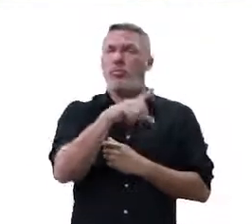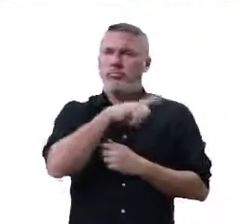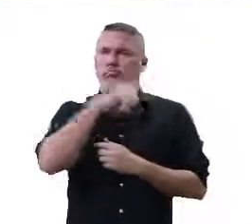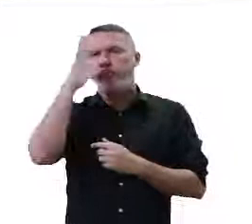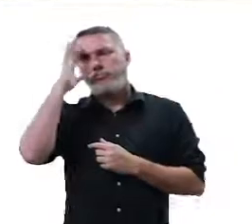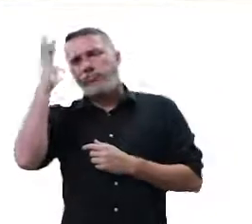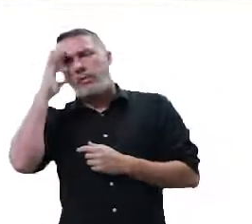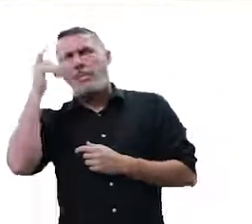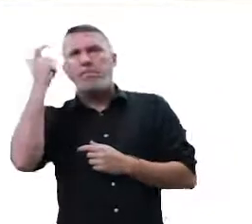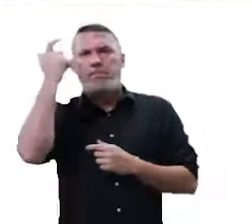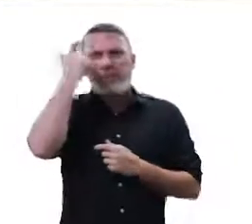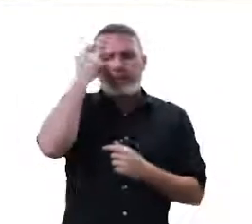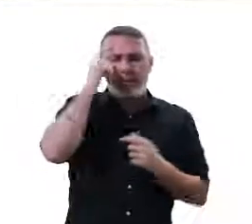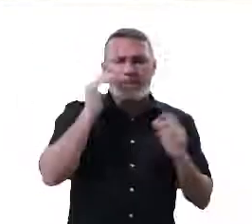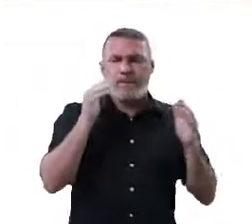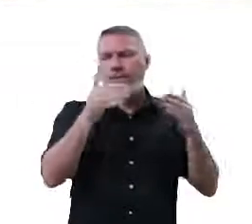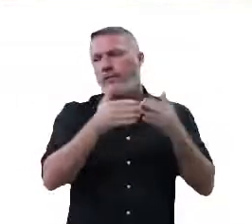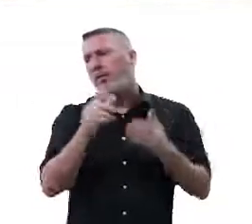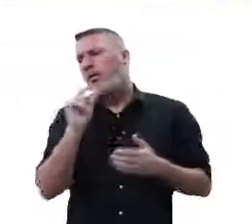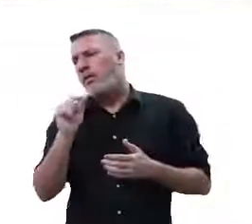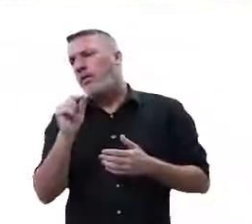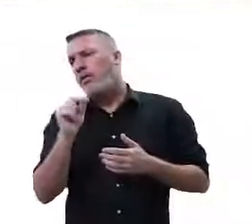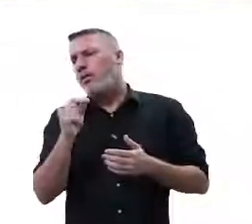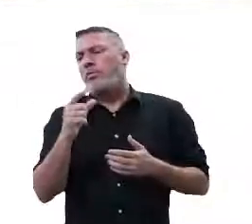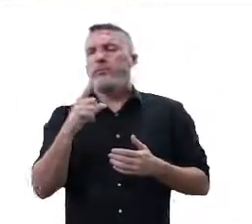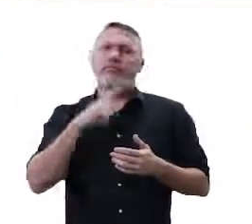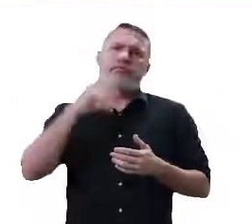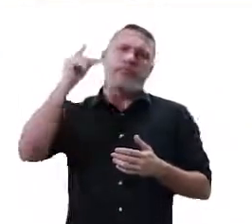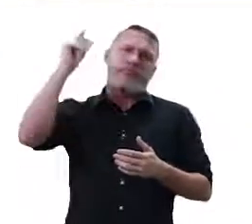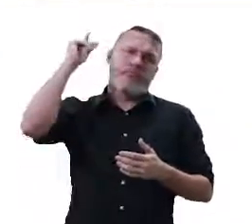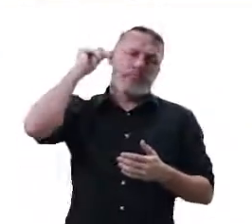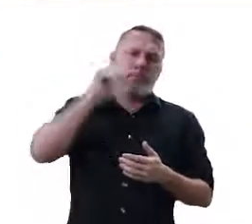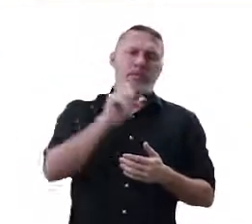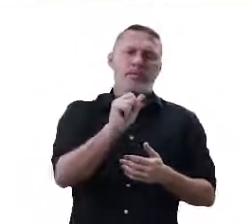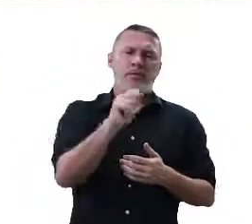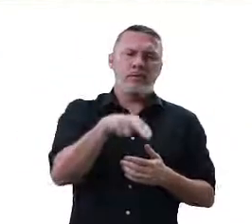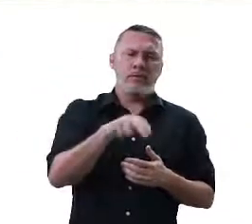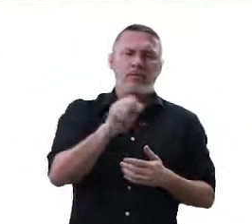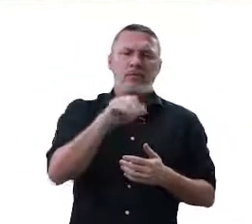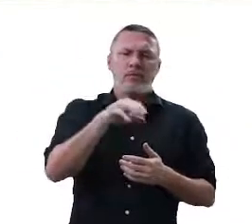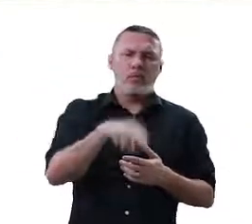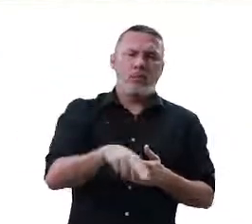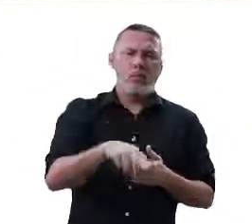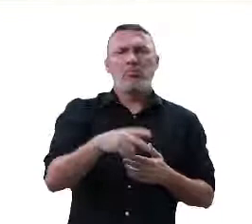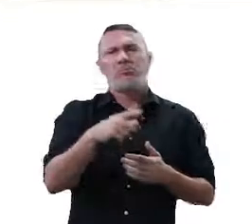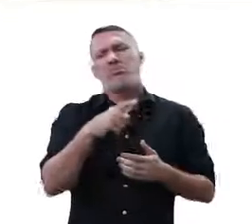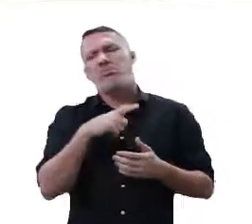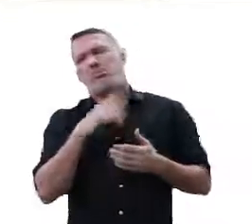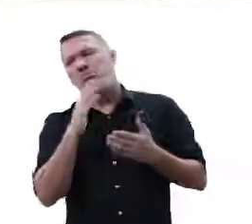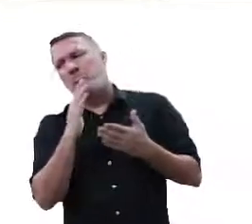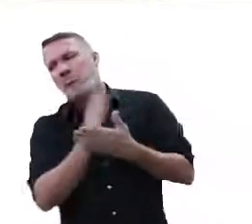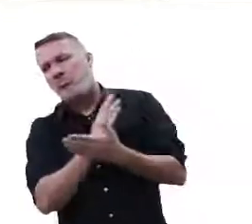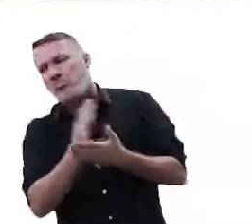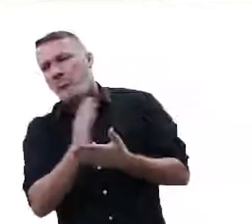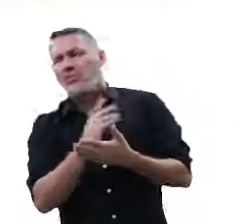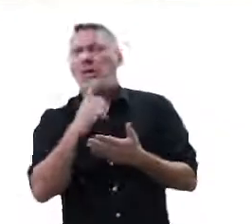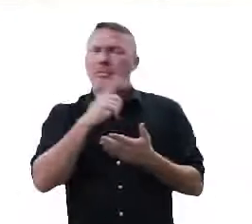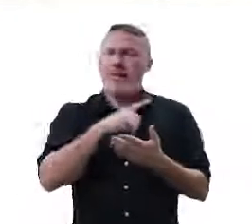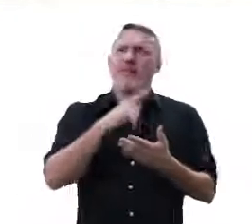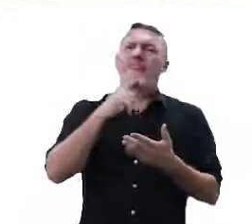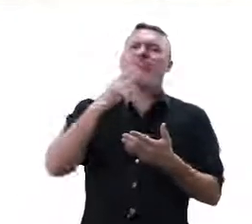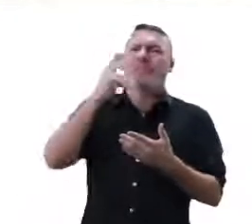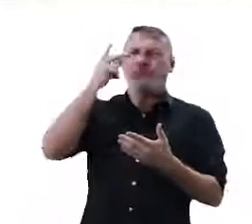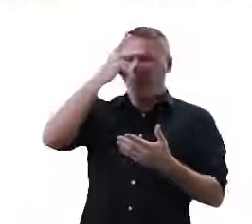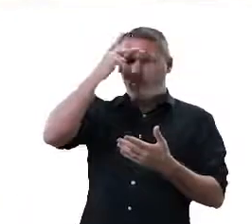seus principais idealizadores ou pensadores, Robert Owen, Saint-Simon, em alguma